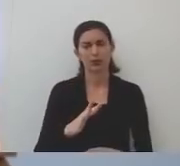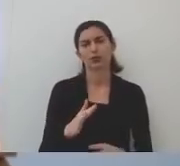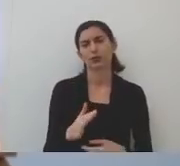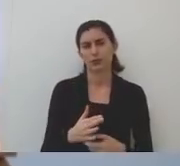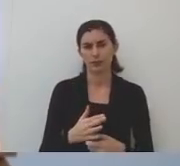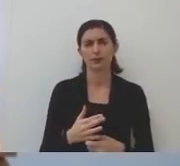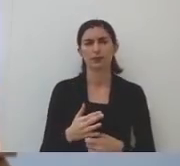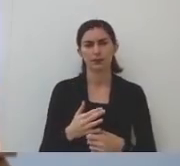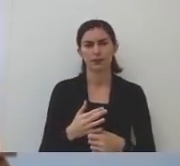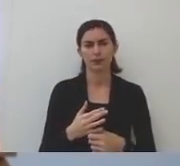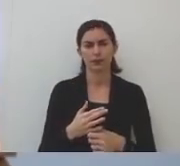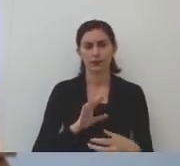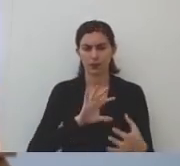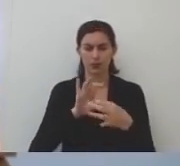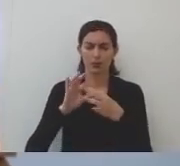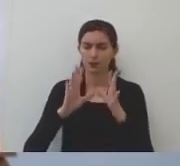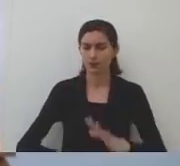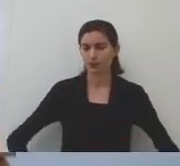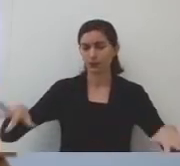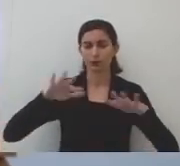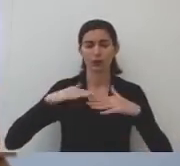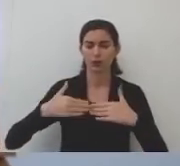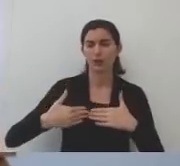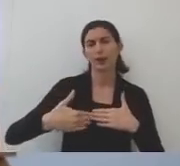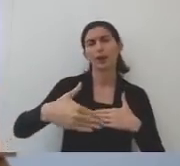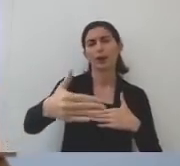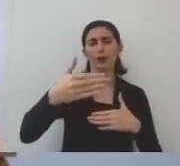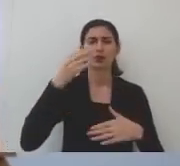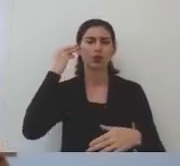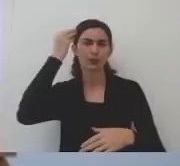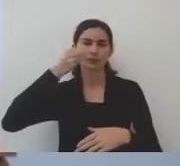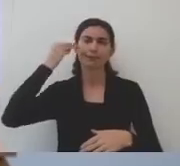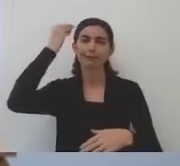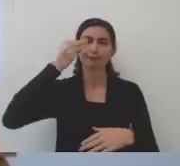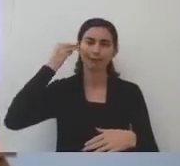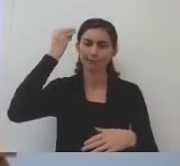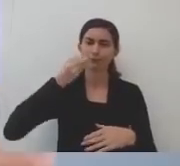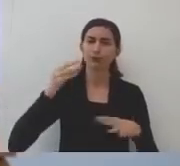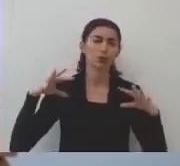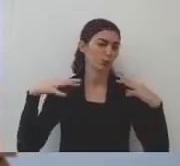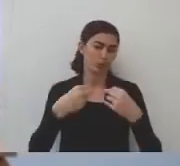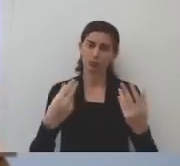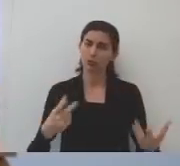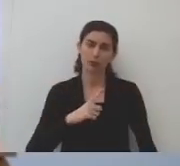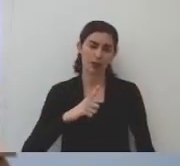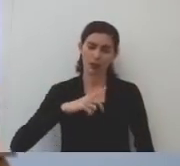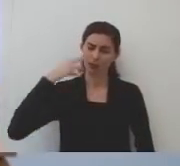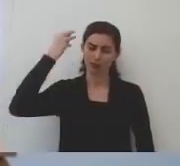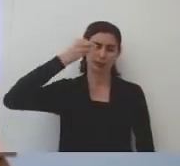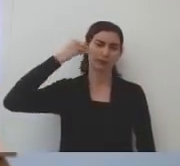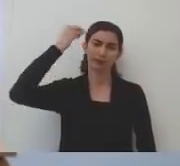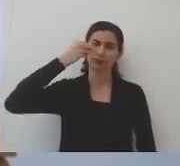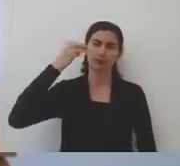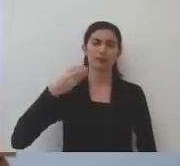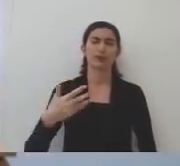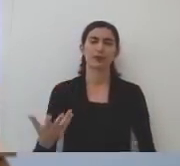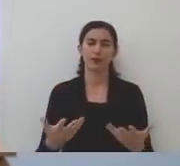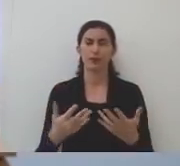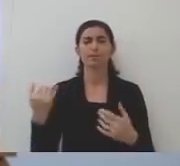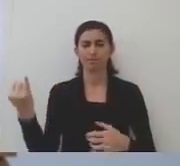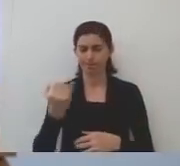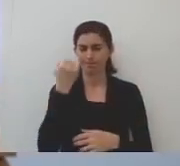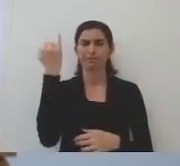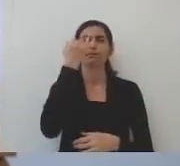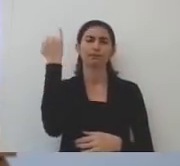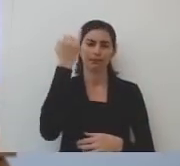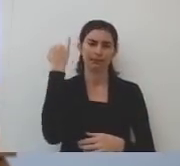fenômenos à sua volta a partir de suas experiências. Né? Todo mundo tem suas experiências. Então, é de